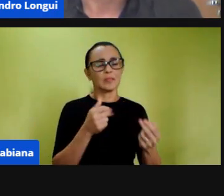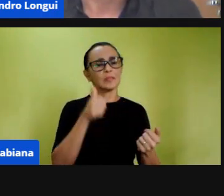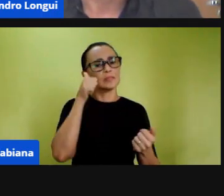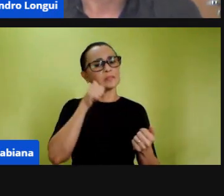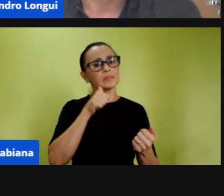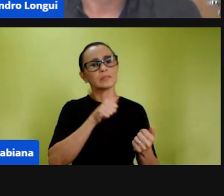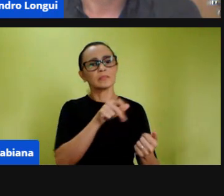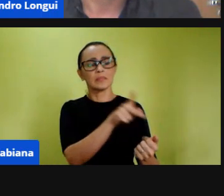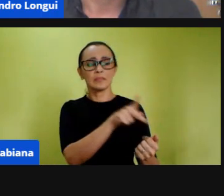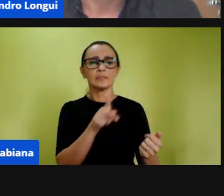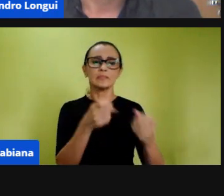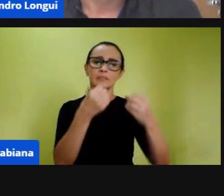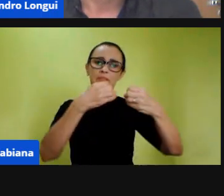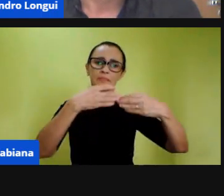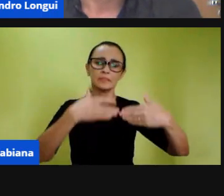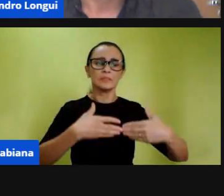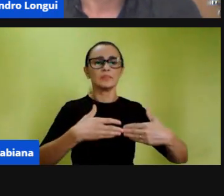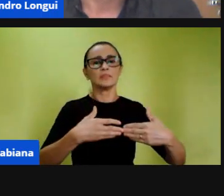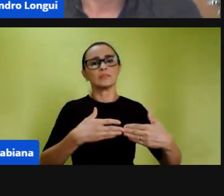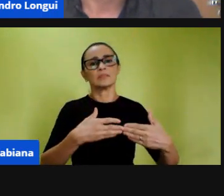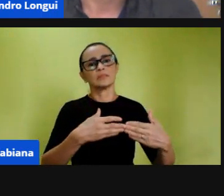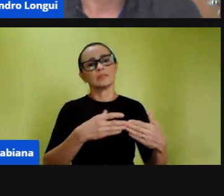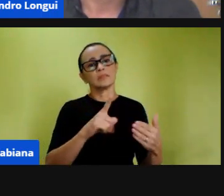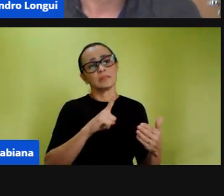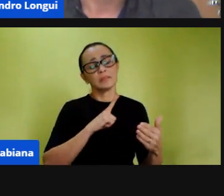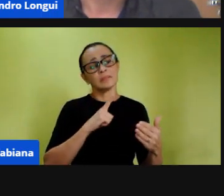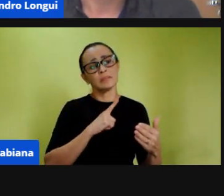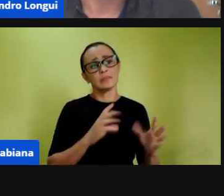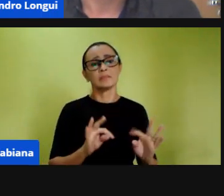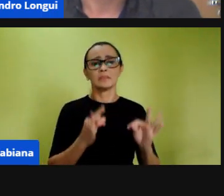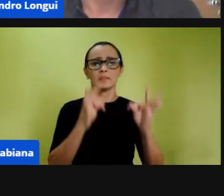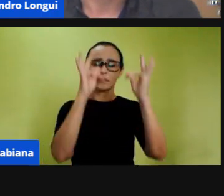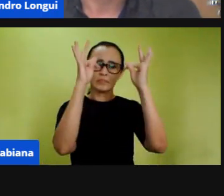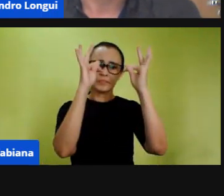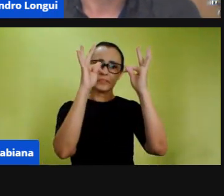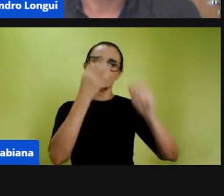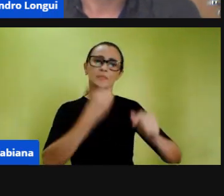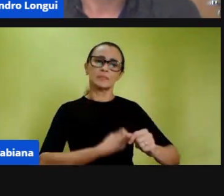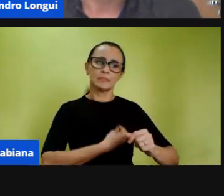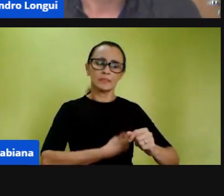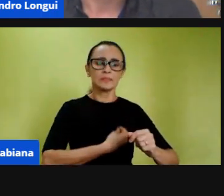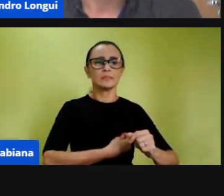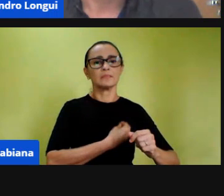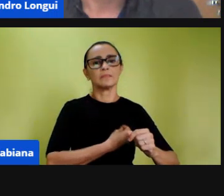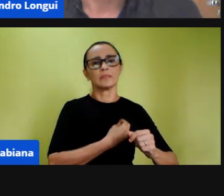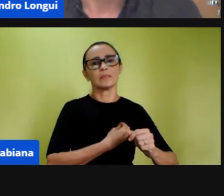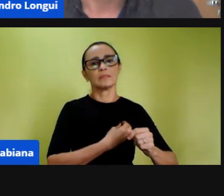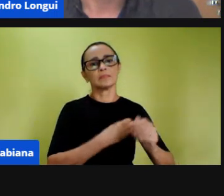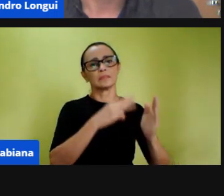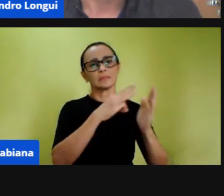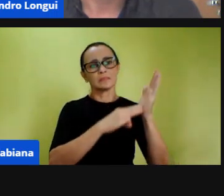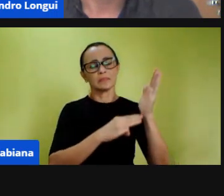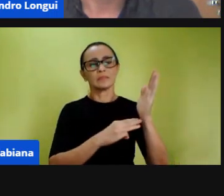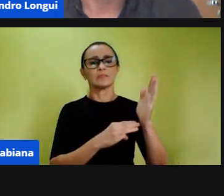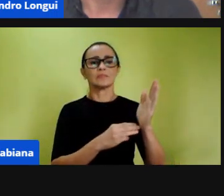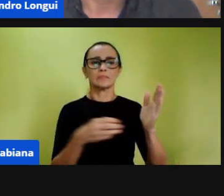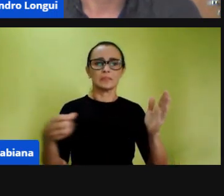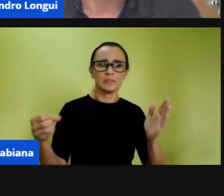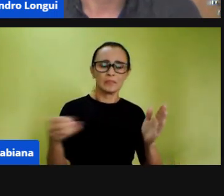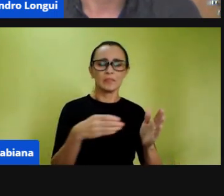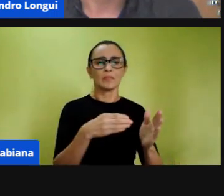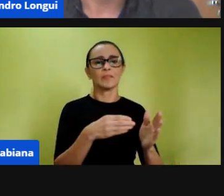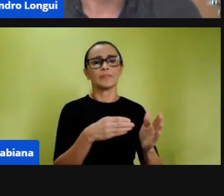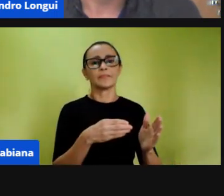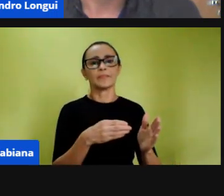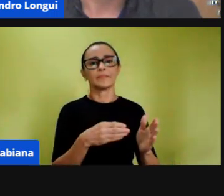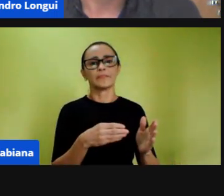estavam fazendo parte desse ambiente escolar, né, essas metodologias novas, essas novas ferramentas, elas